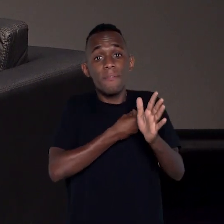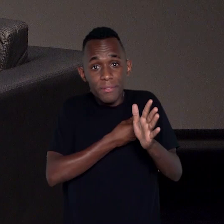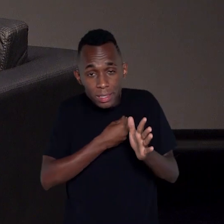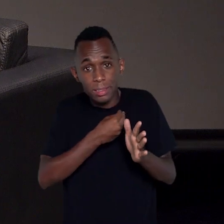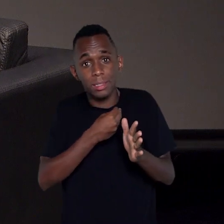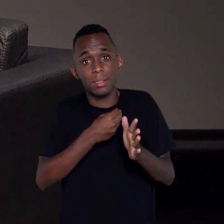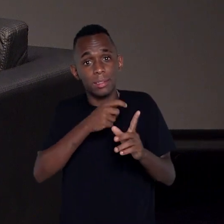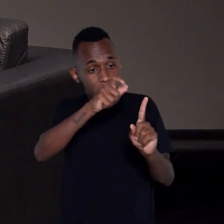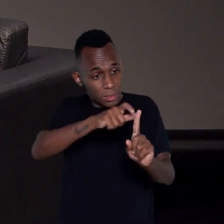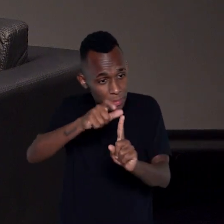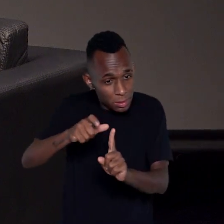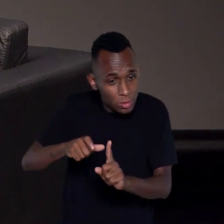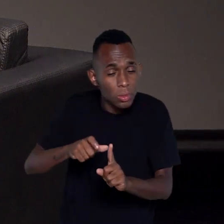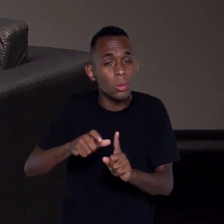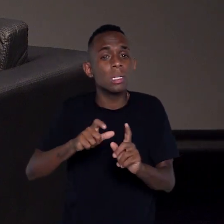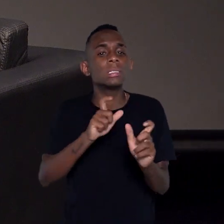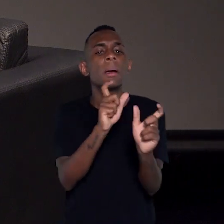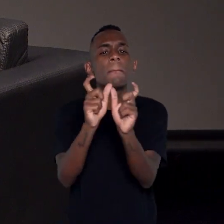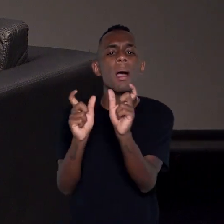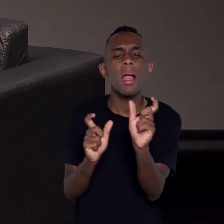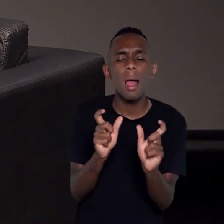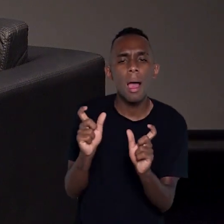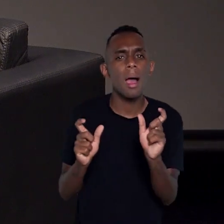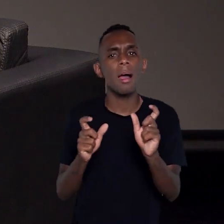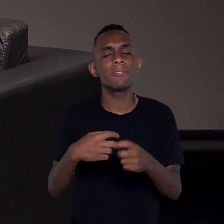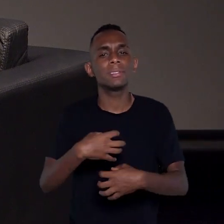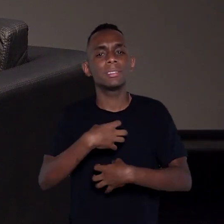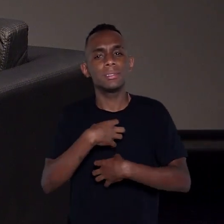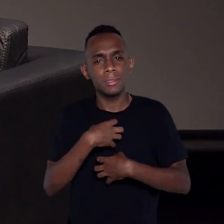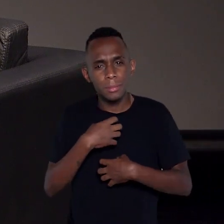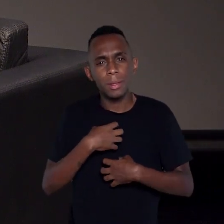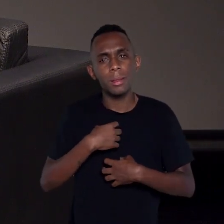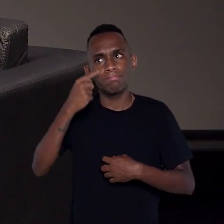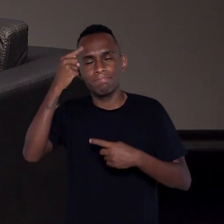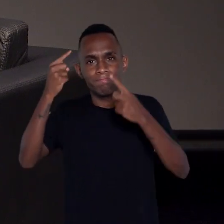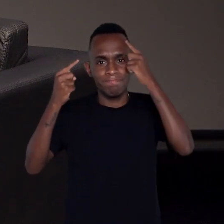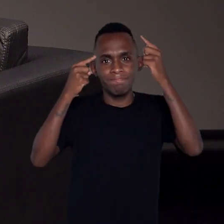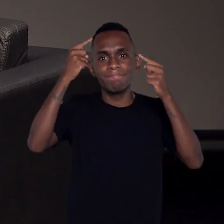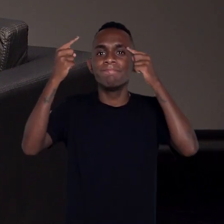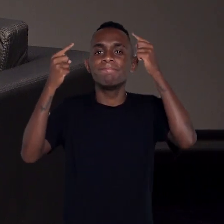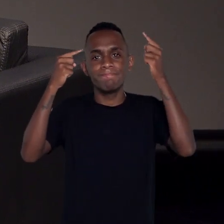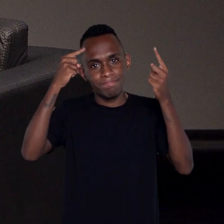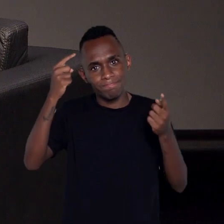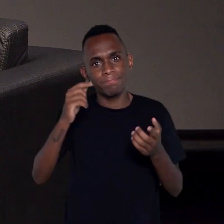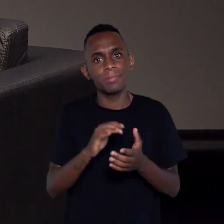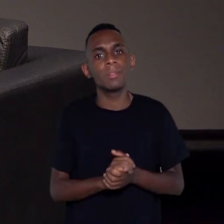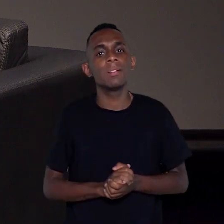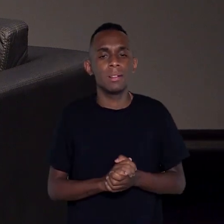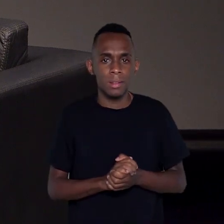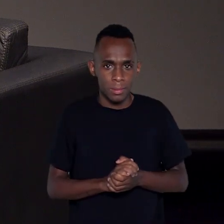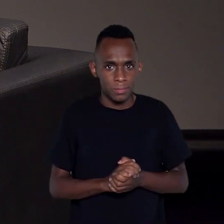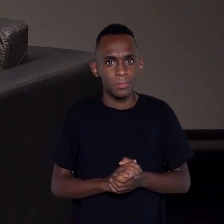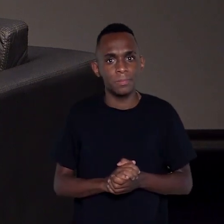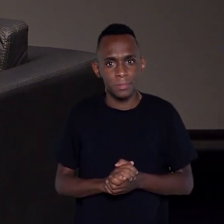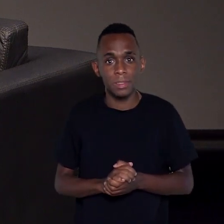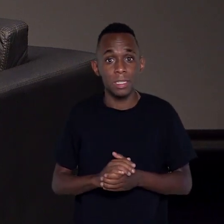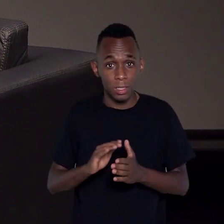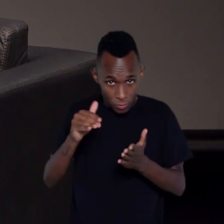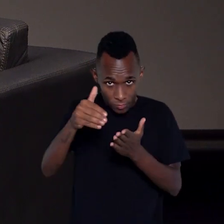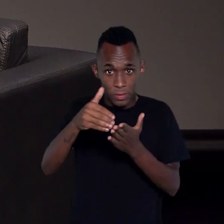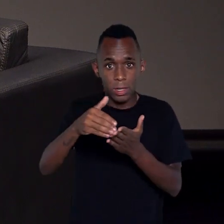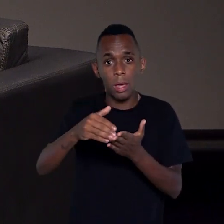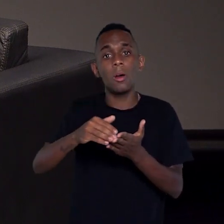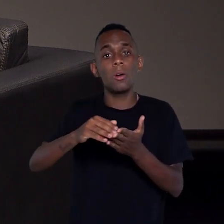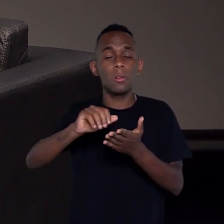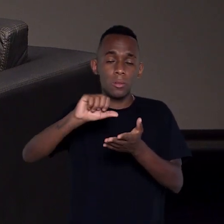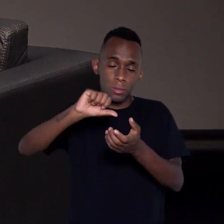as palavras, né, com os sentimentos, com aquele jogo criativo que vai parar numa